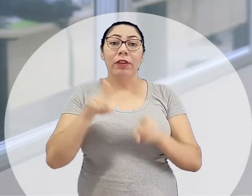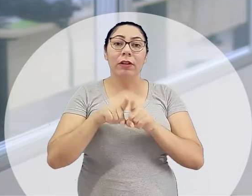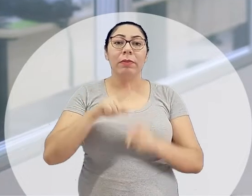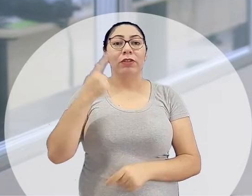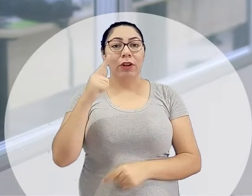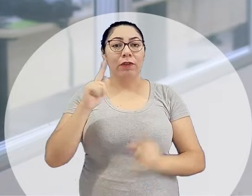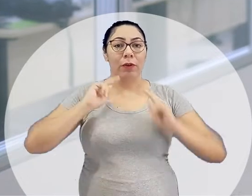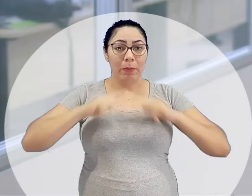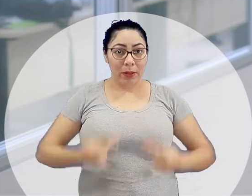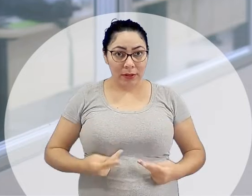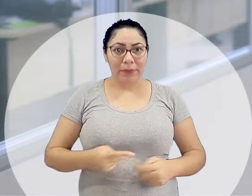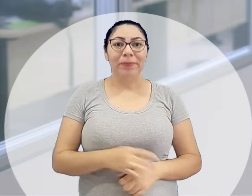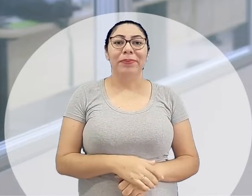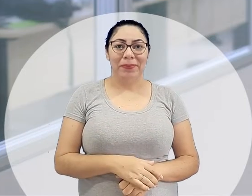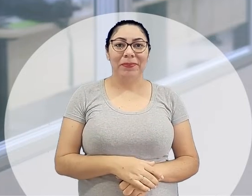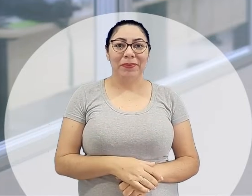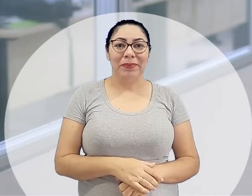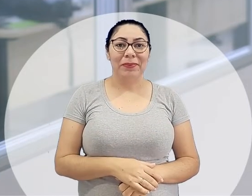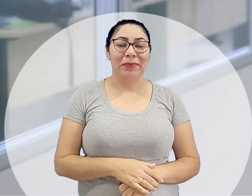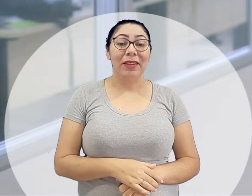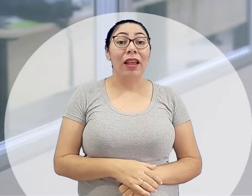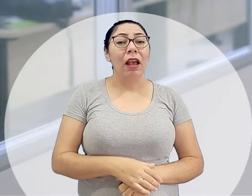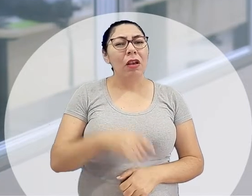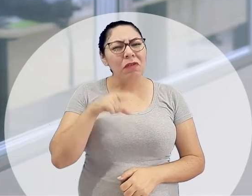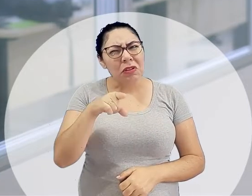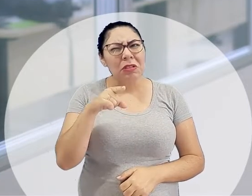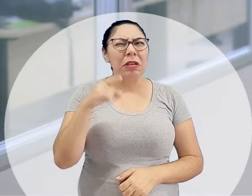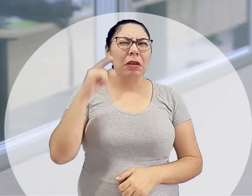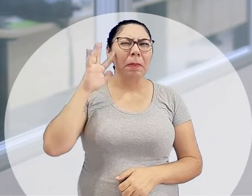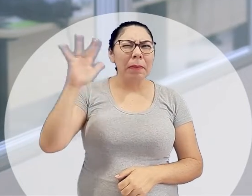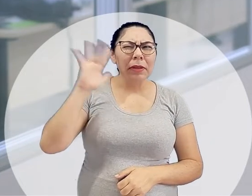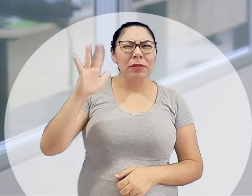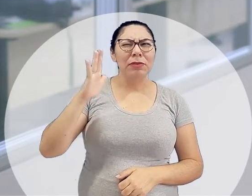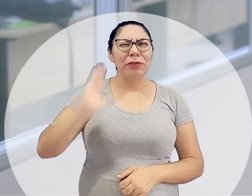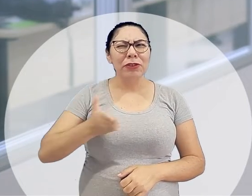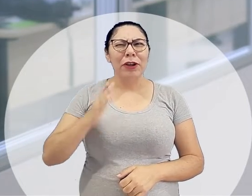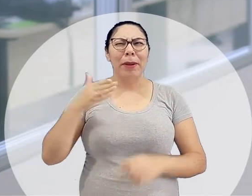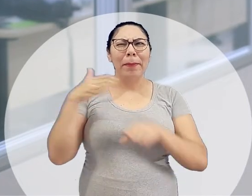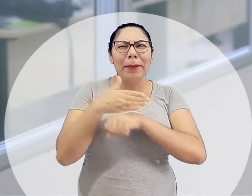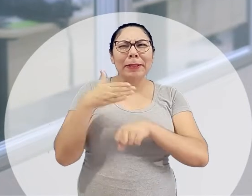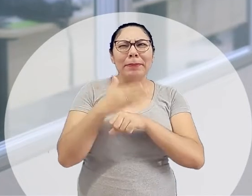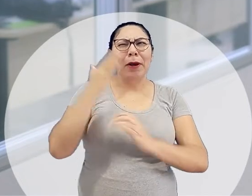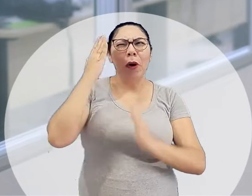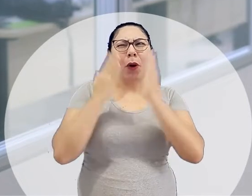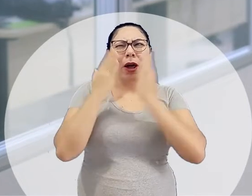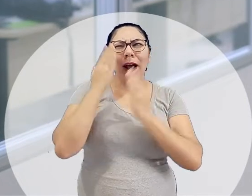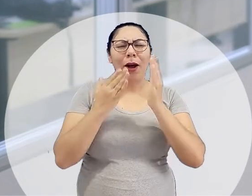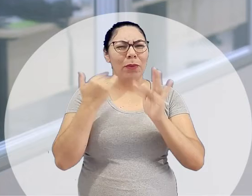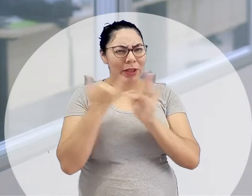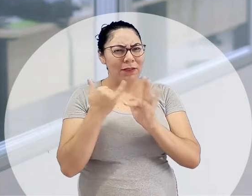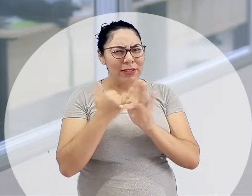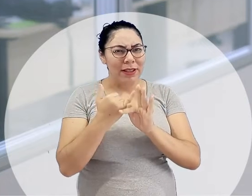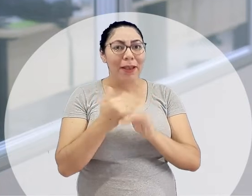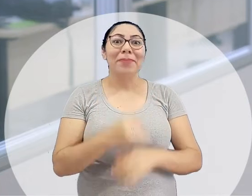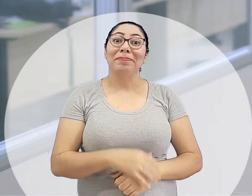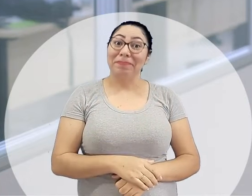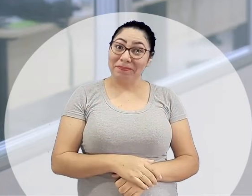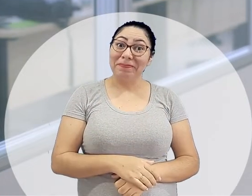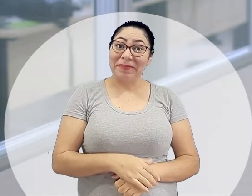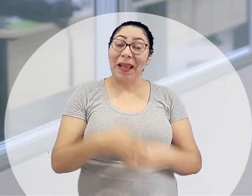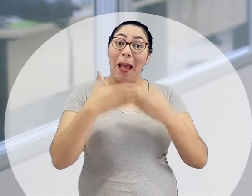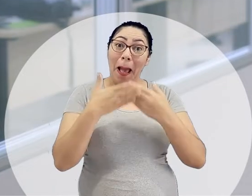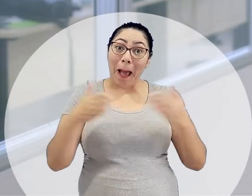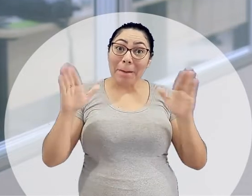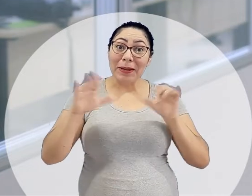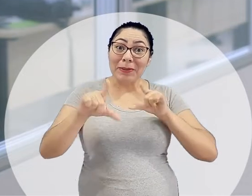Seleção. E vem cá, já pensou em fazer parte do tradicional coral do IFCE? O grupo está selecionando novos cantores e